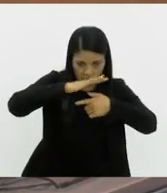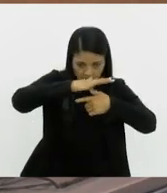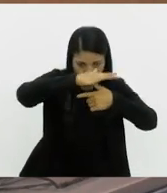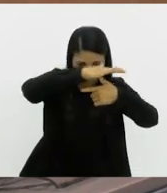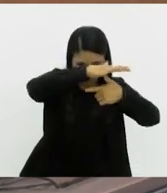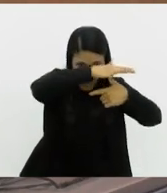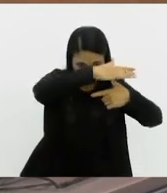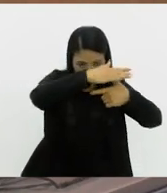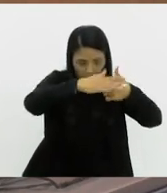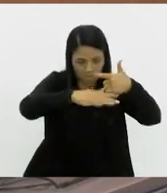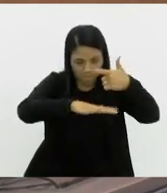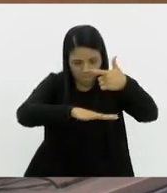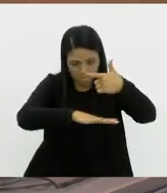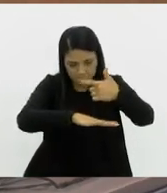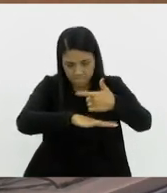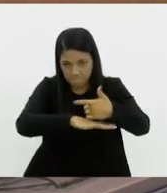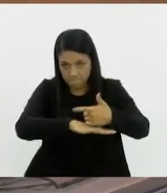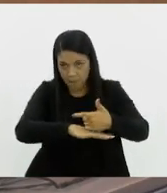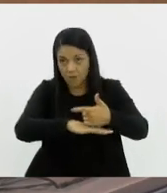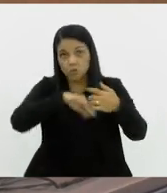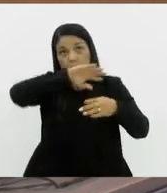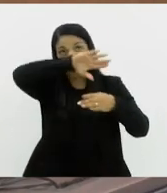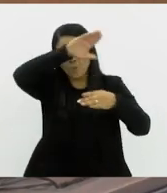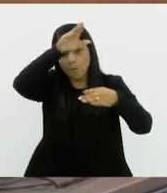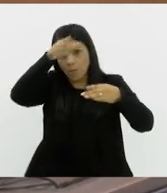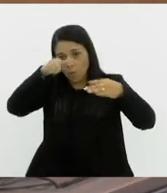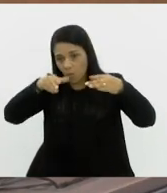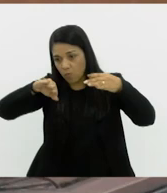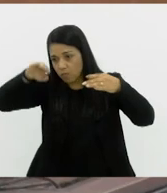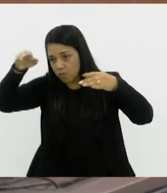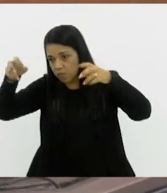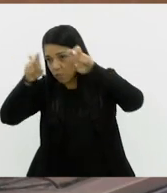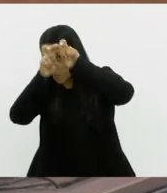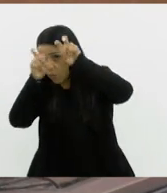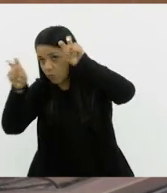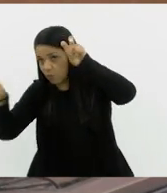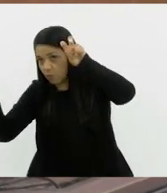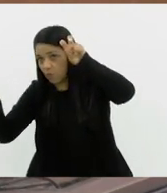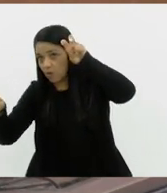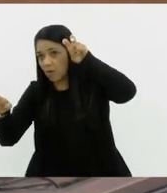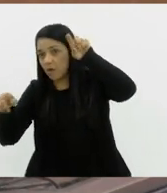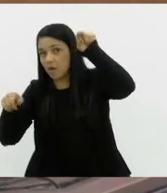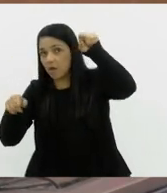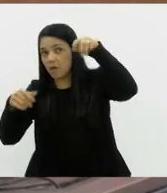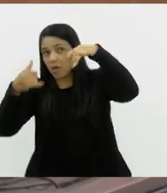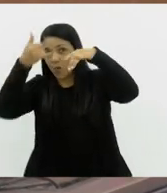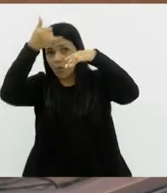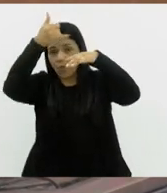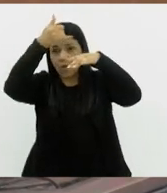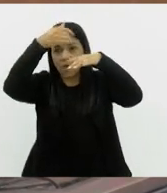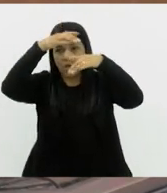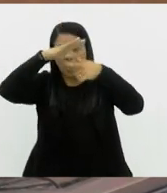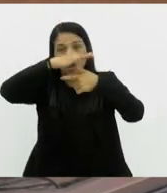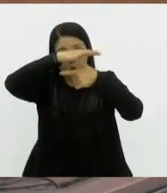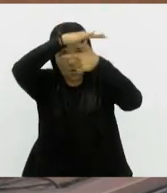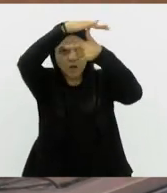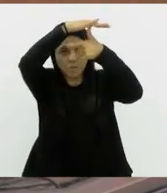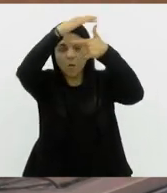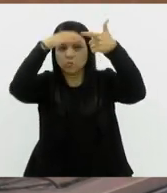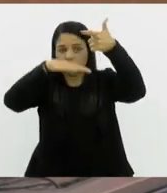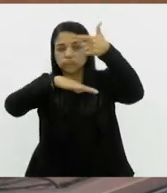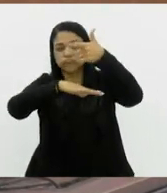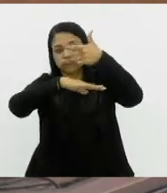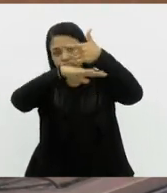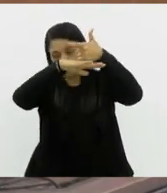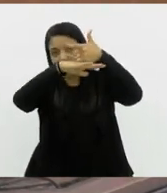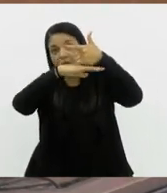heliponto do Morro da Urca é exatamente em cima do meu prédio. Mas esse heliponto é um heliponto legalizado, não é um heliponto clandestino? Não, não é legalizado. Não, é legalizado. Sim.